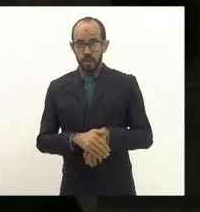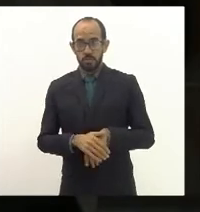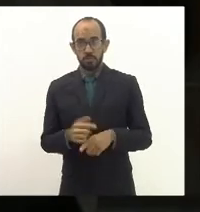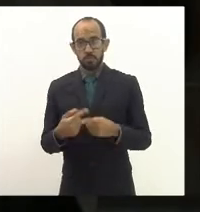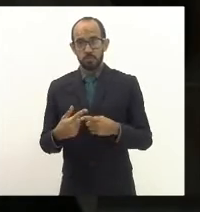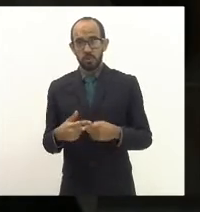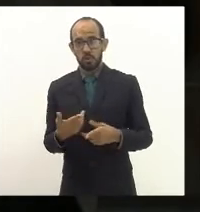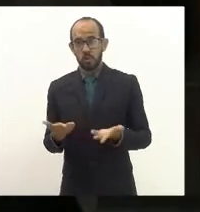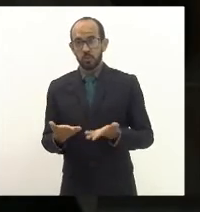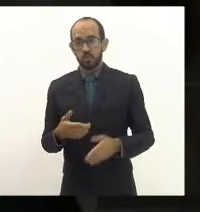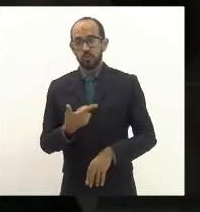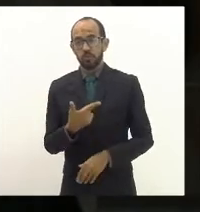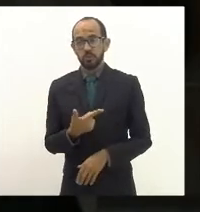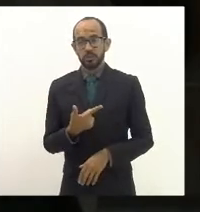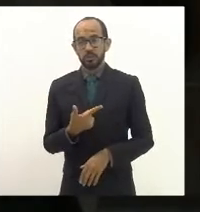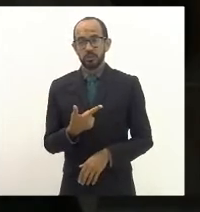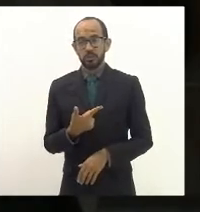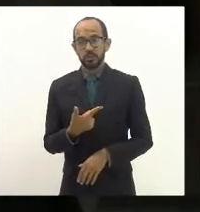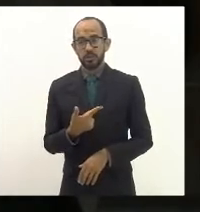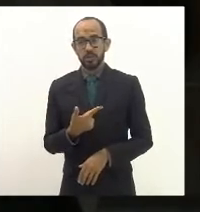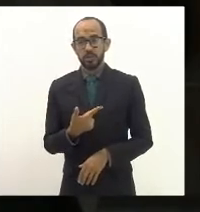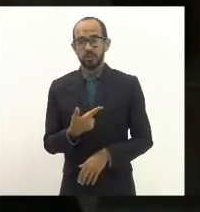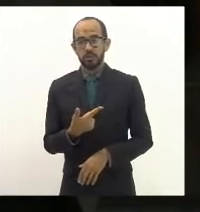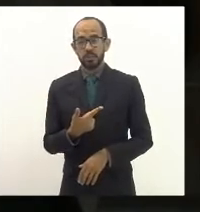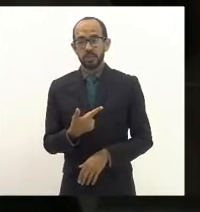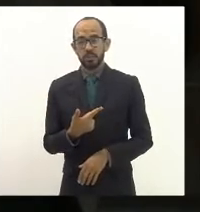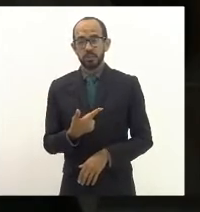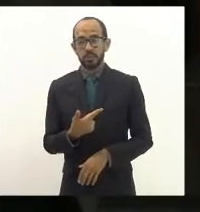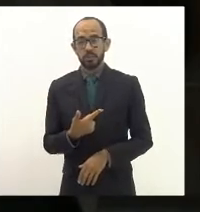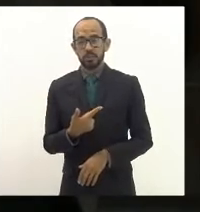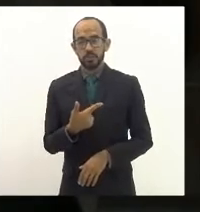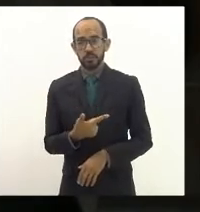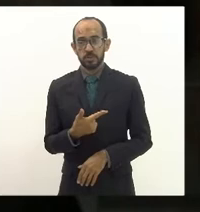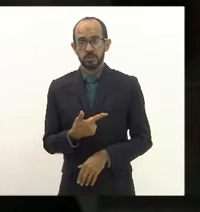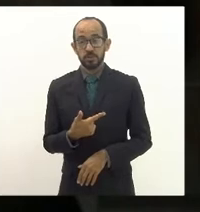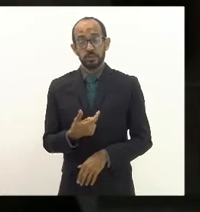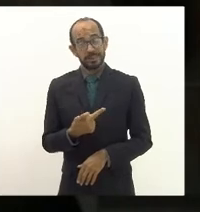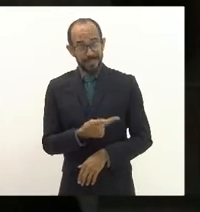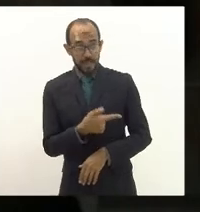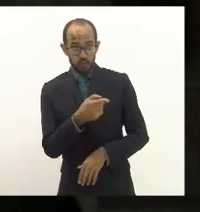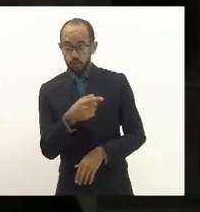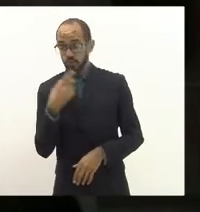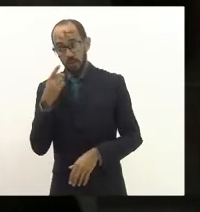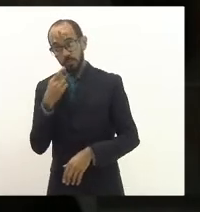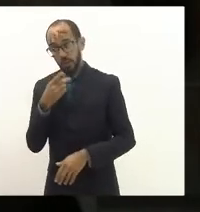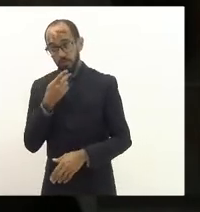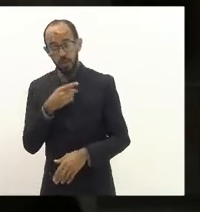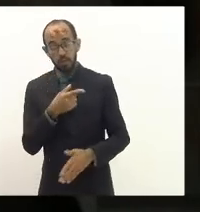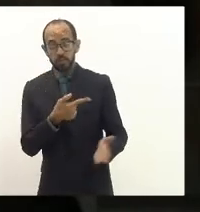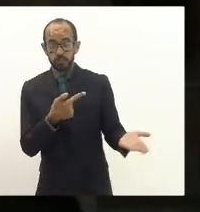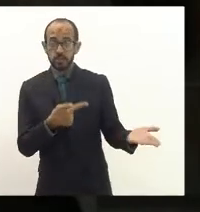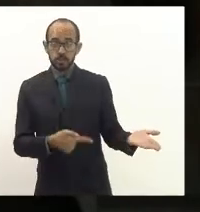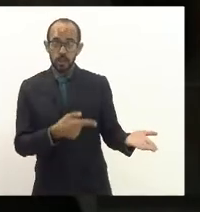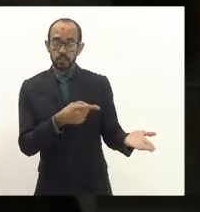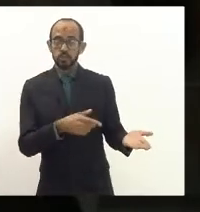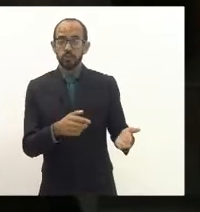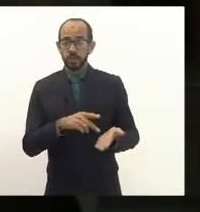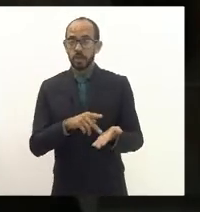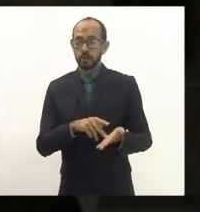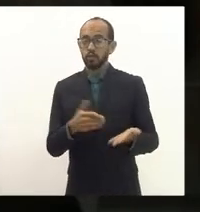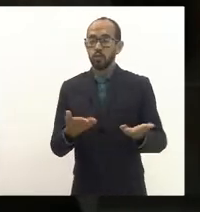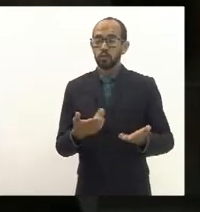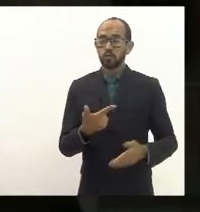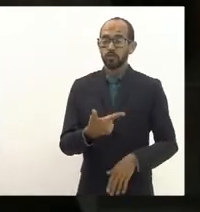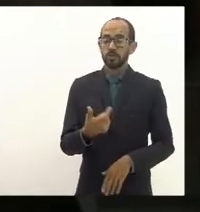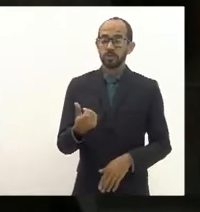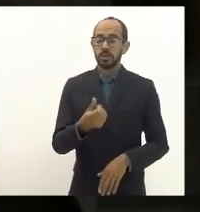27 de maio, o Poder Executivo se encha de